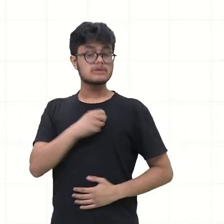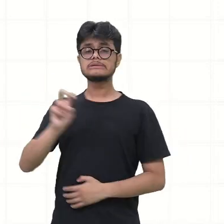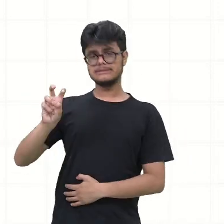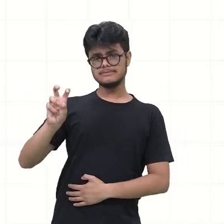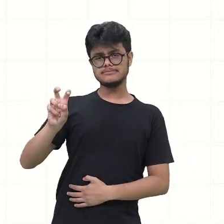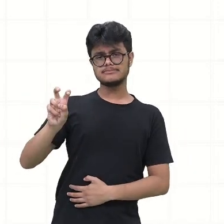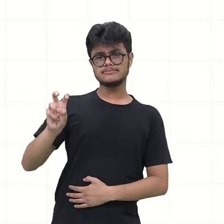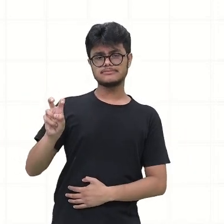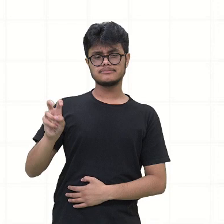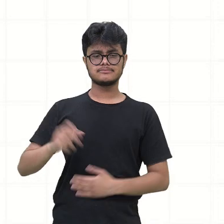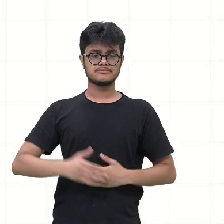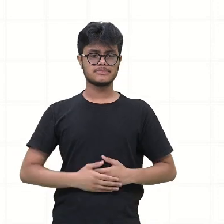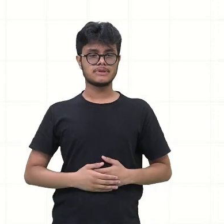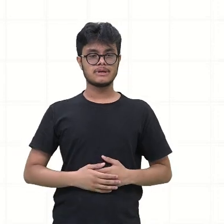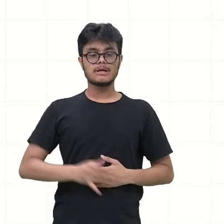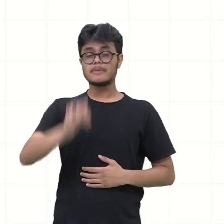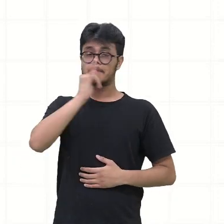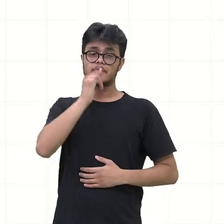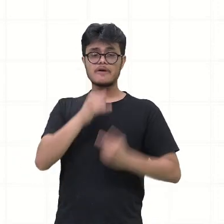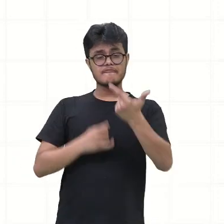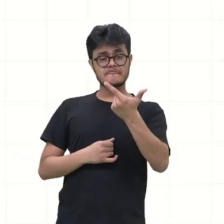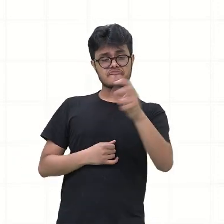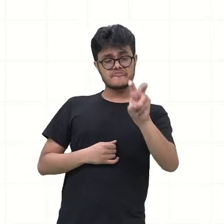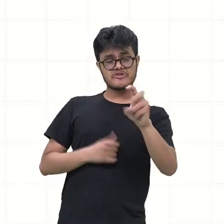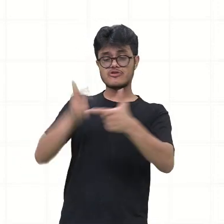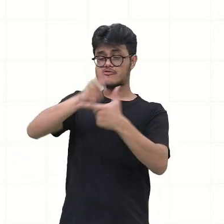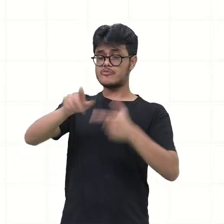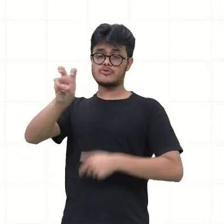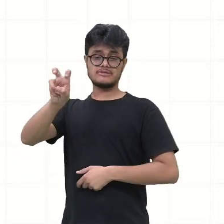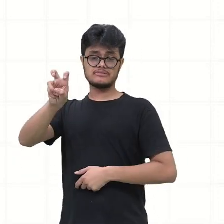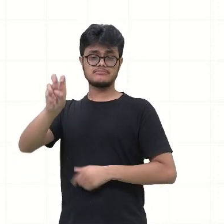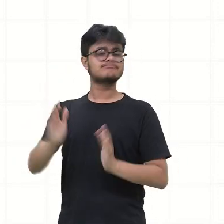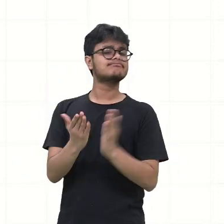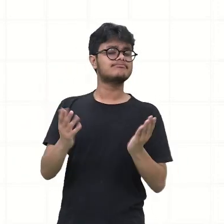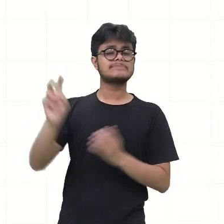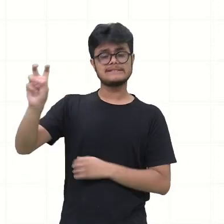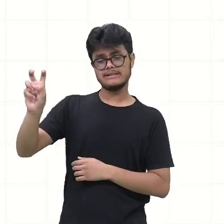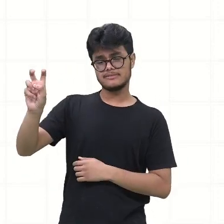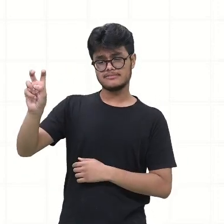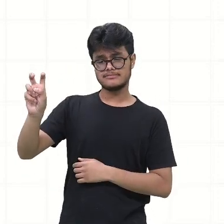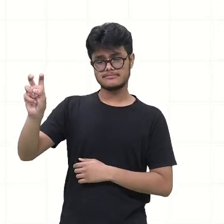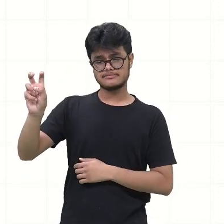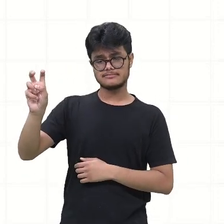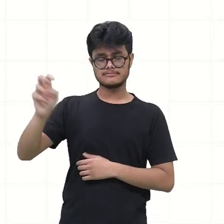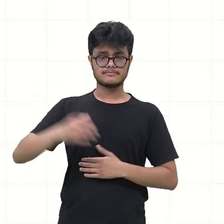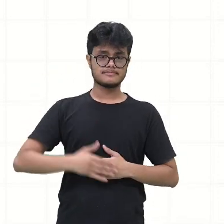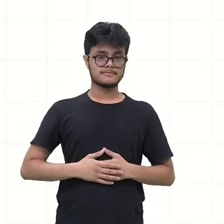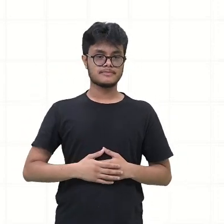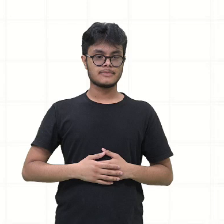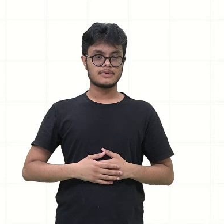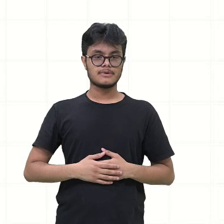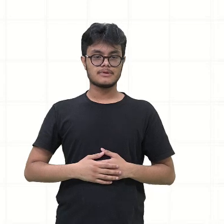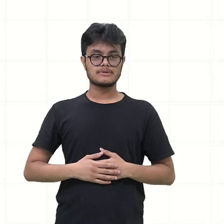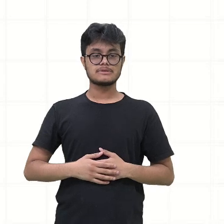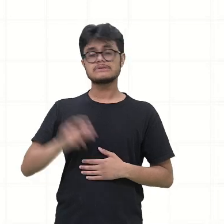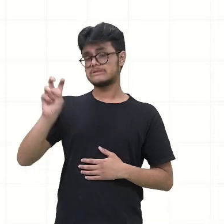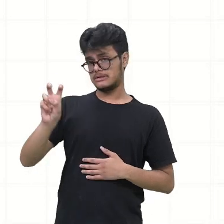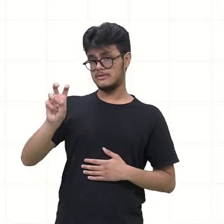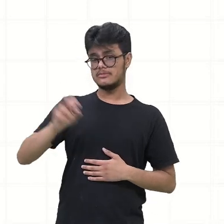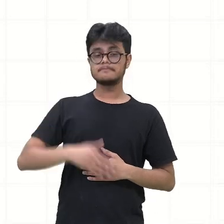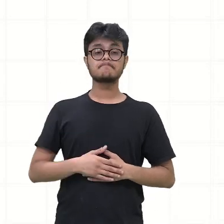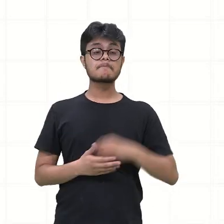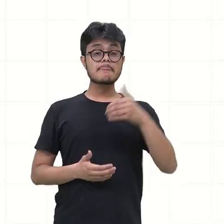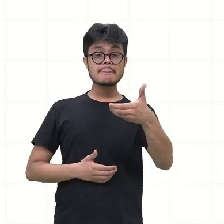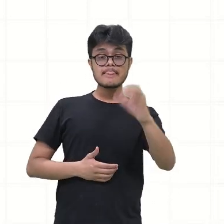né? Então, é o 5. Então, 25 dividido por 5 é 5